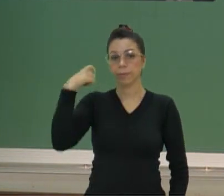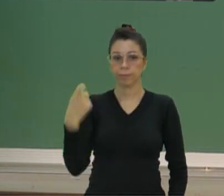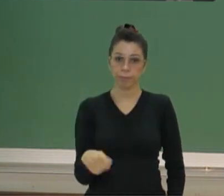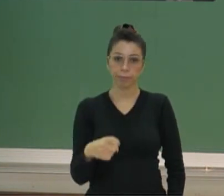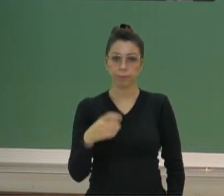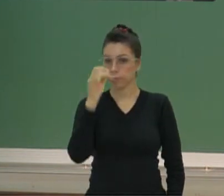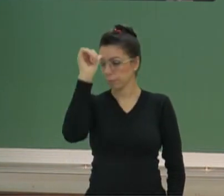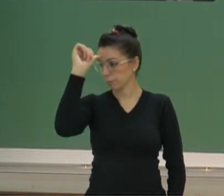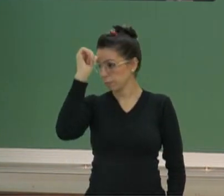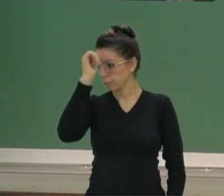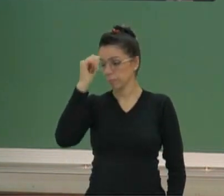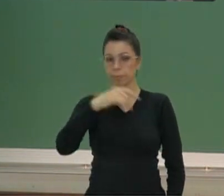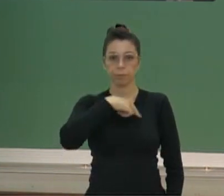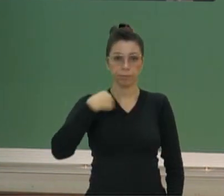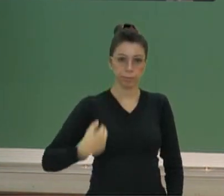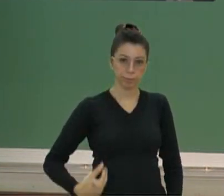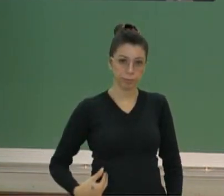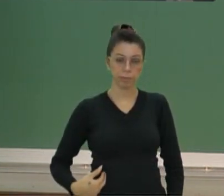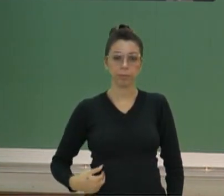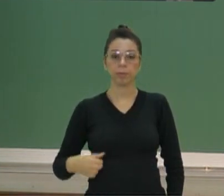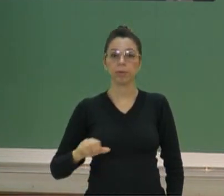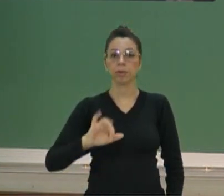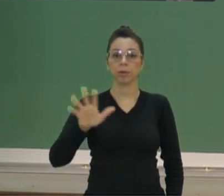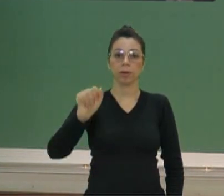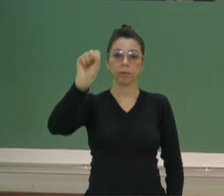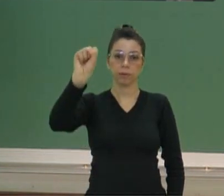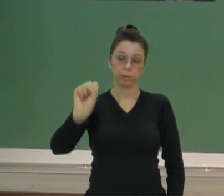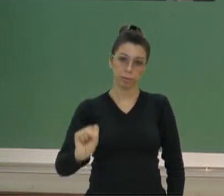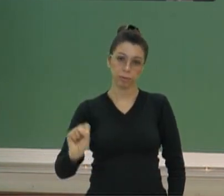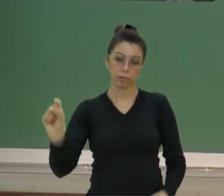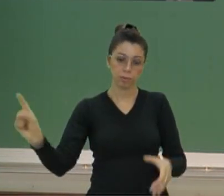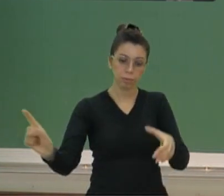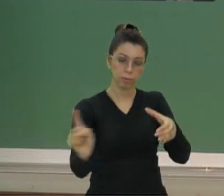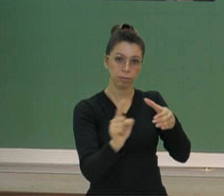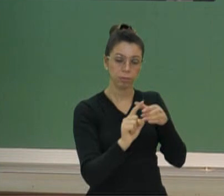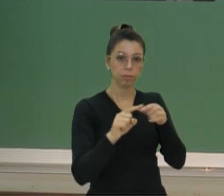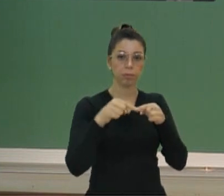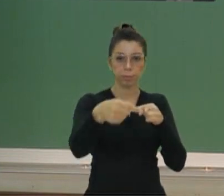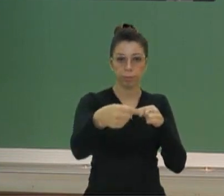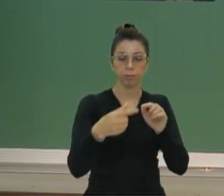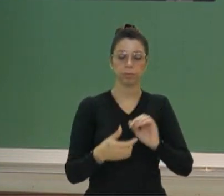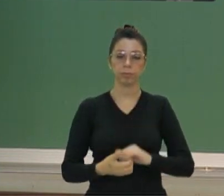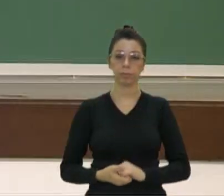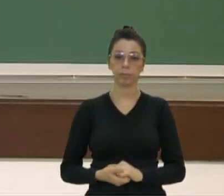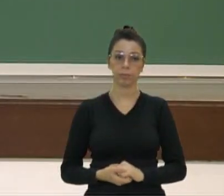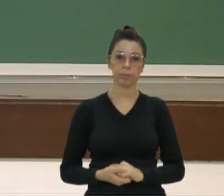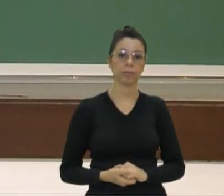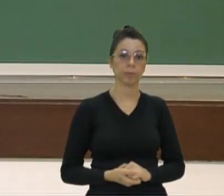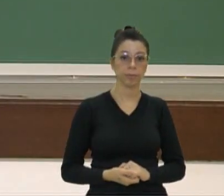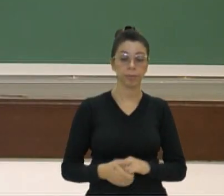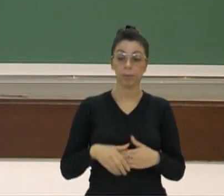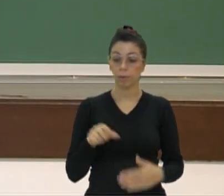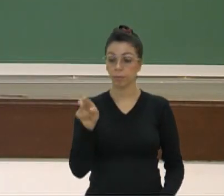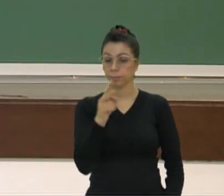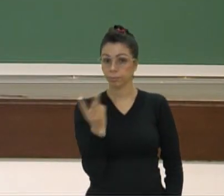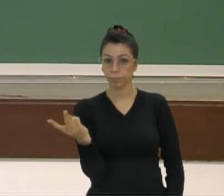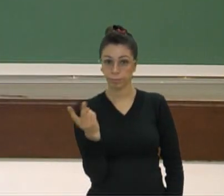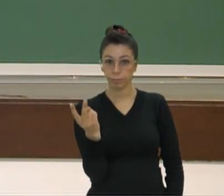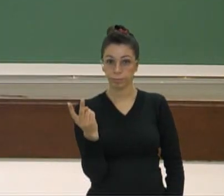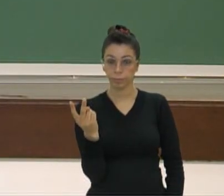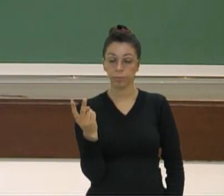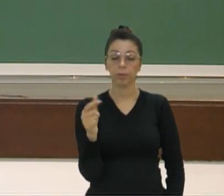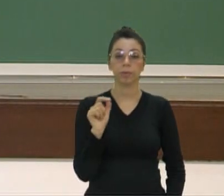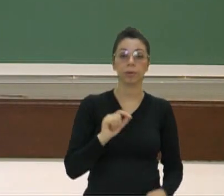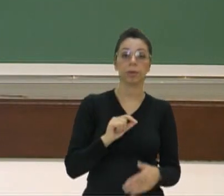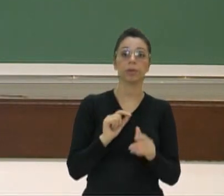Rússia, Índia, China e África do Sul, que entrou na sequência. E eles, logicamente, se destacam